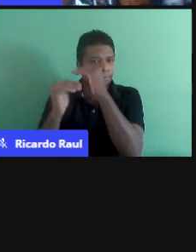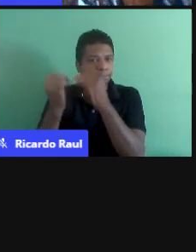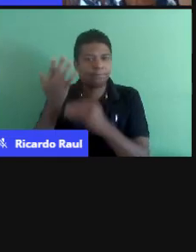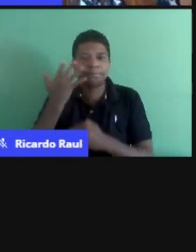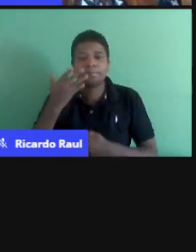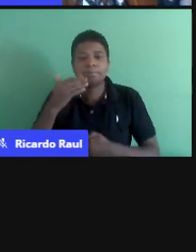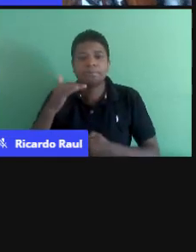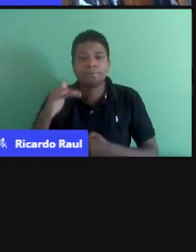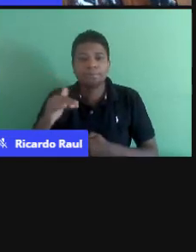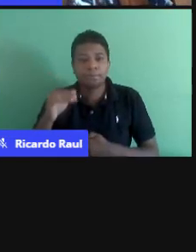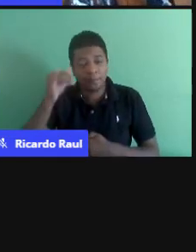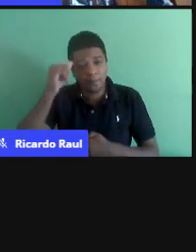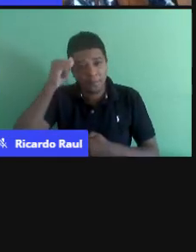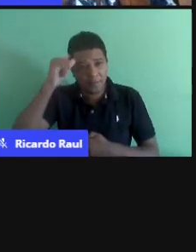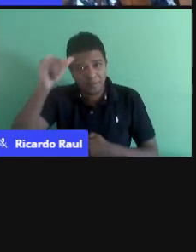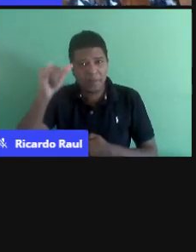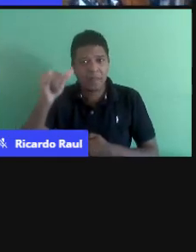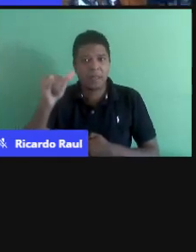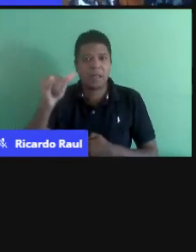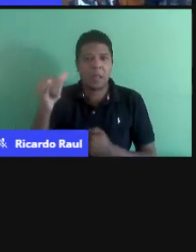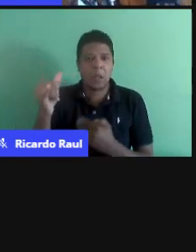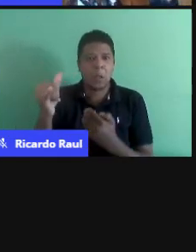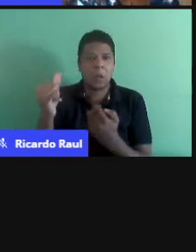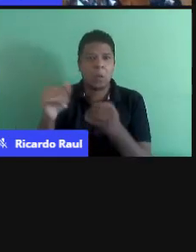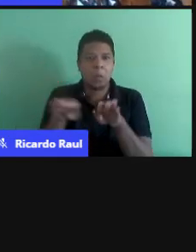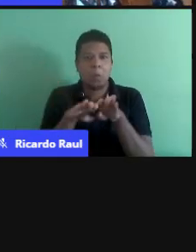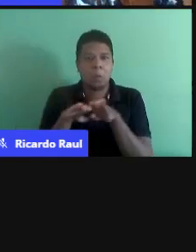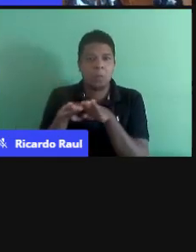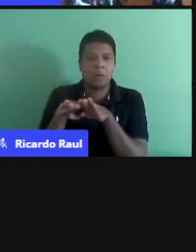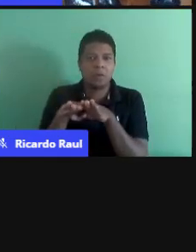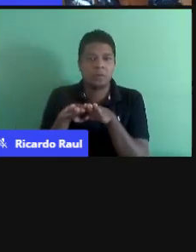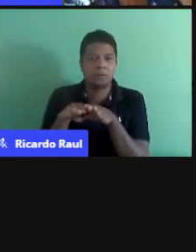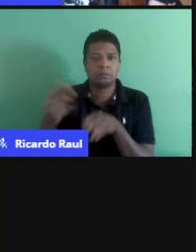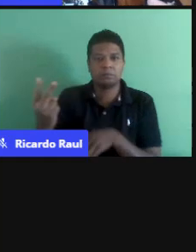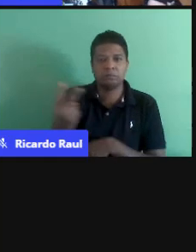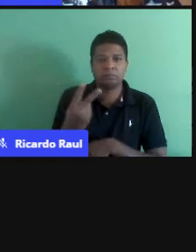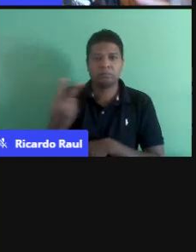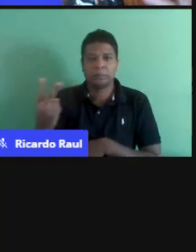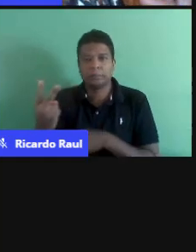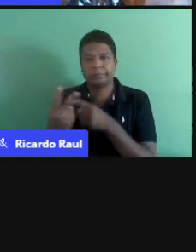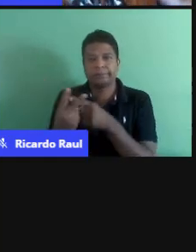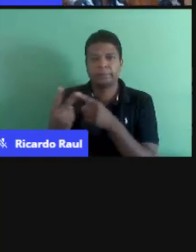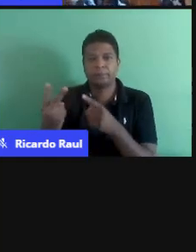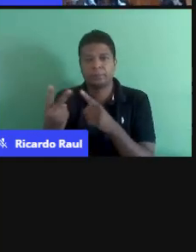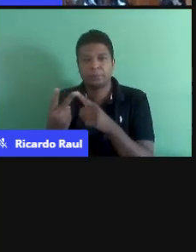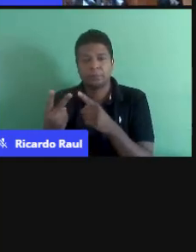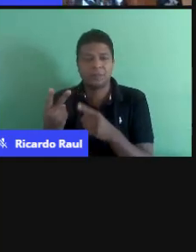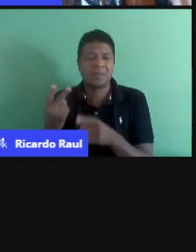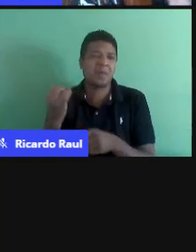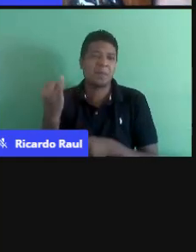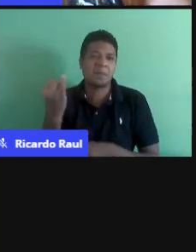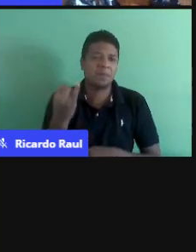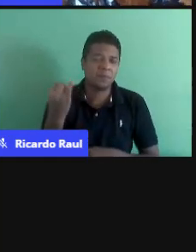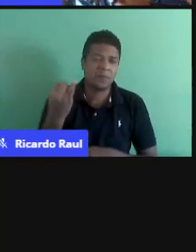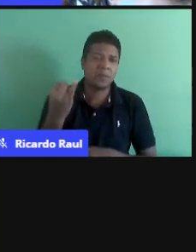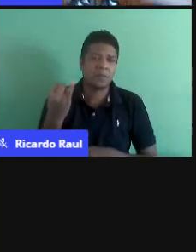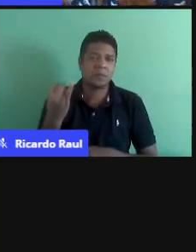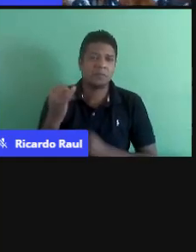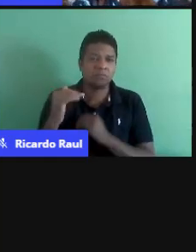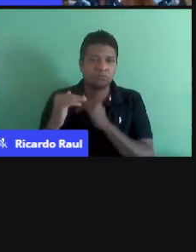é evitar comparações entre eles e, muito importante nesse